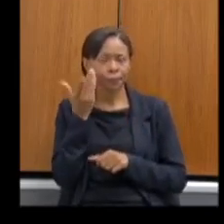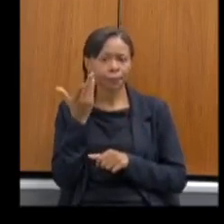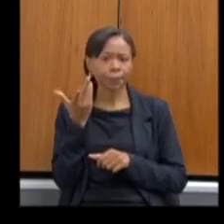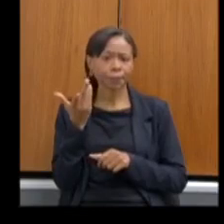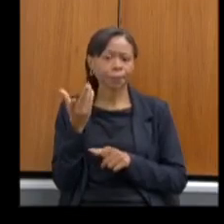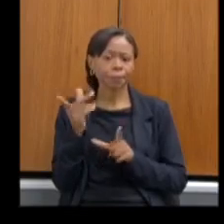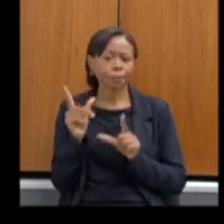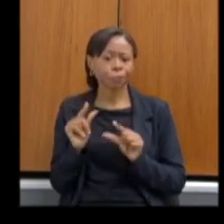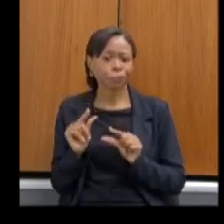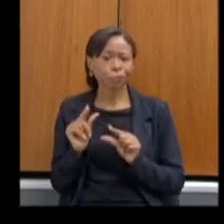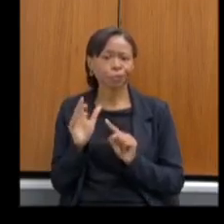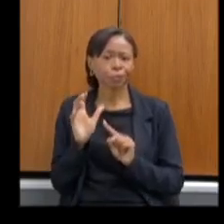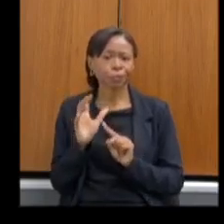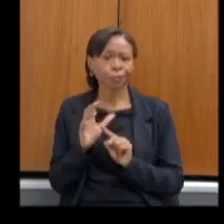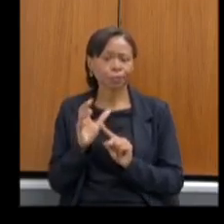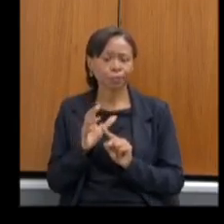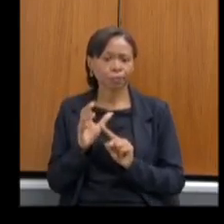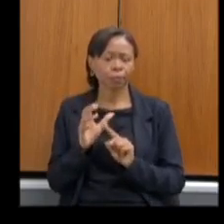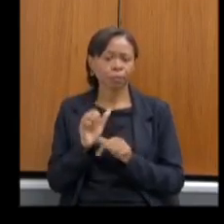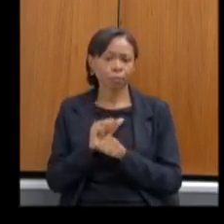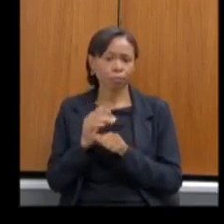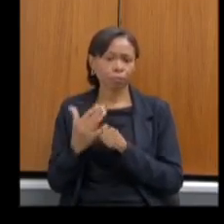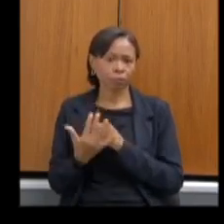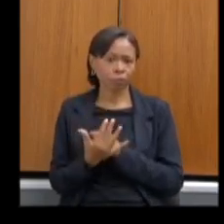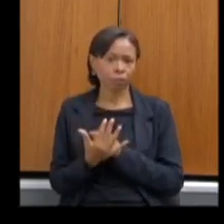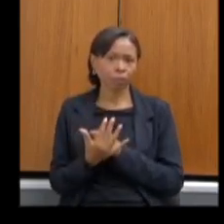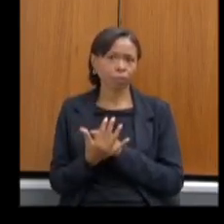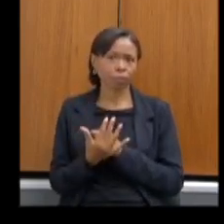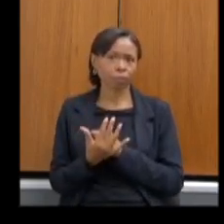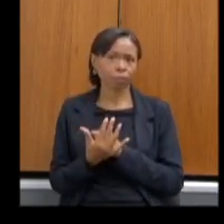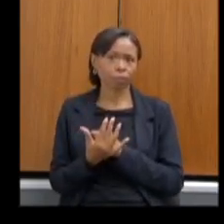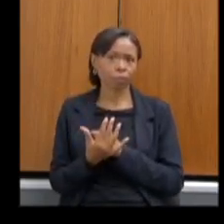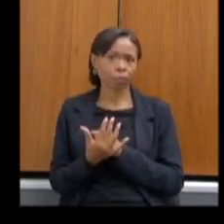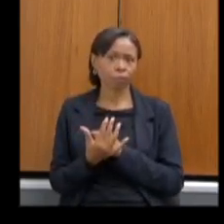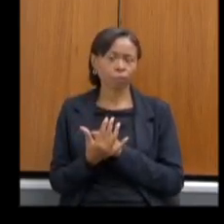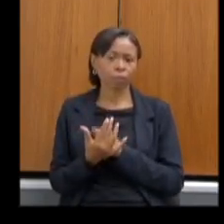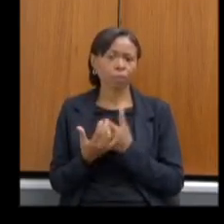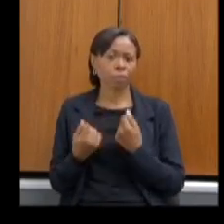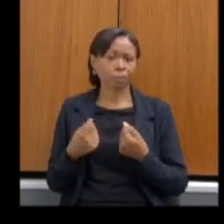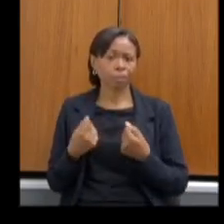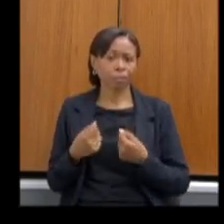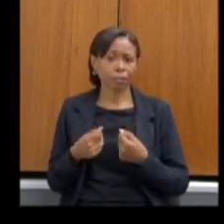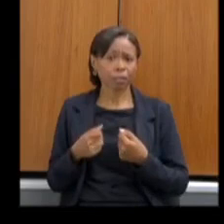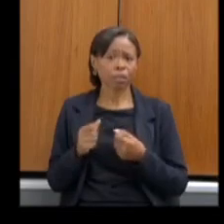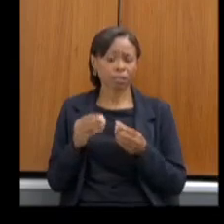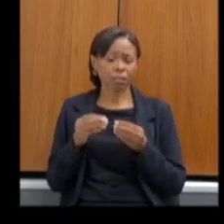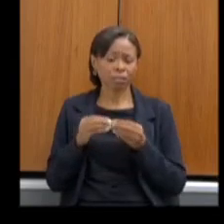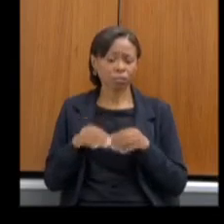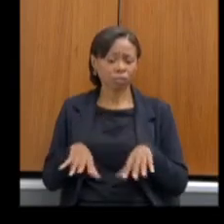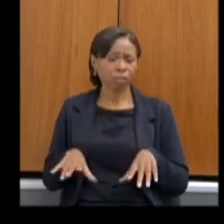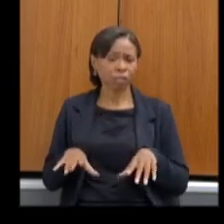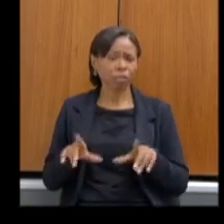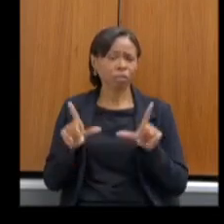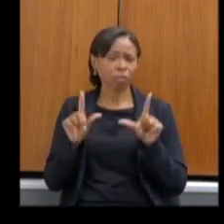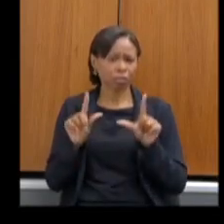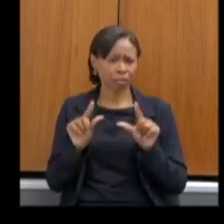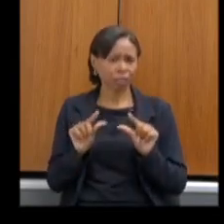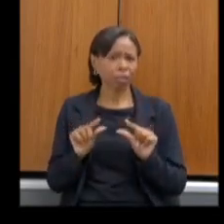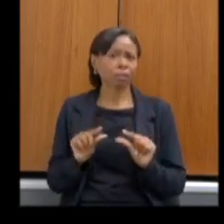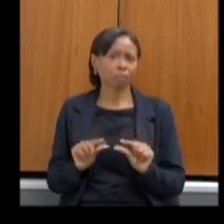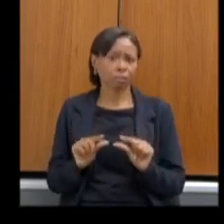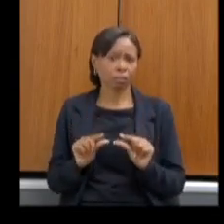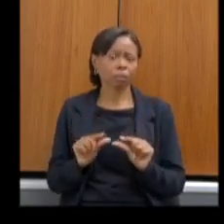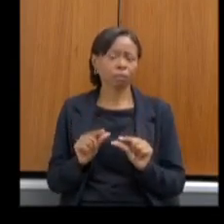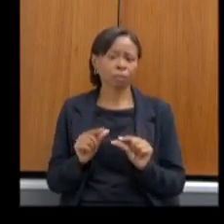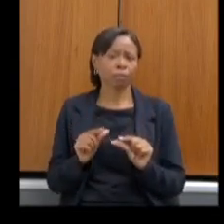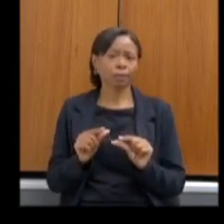prazo da pandemia e sejam jogou mais organizado esses efeitos são É verdade tá